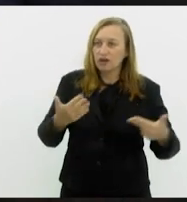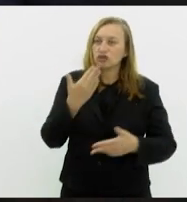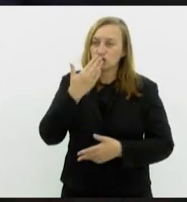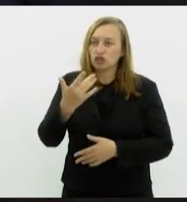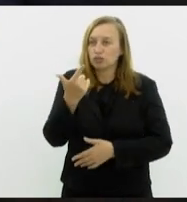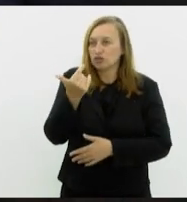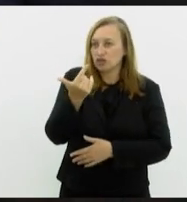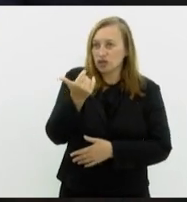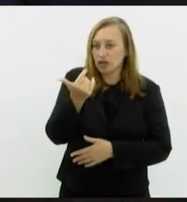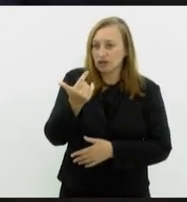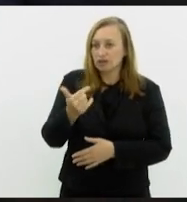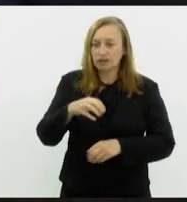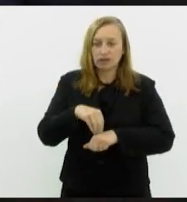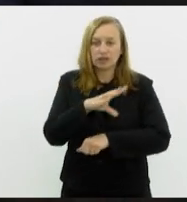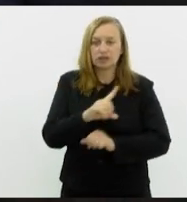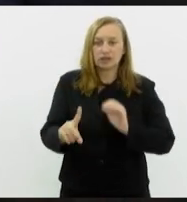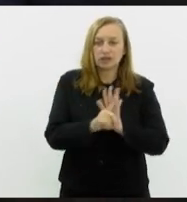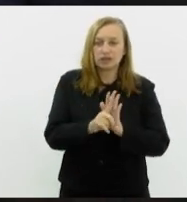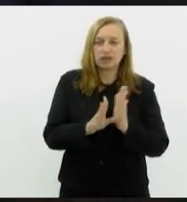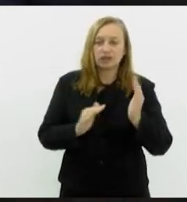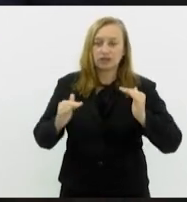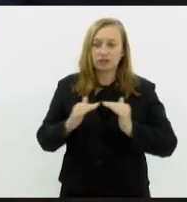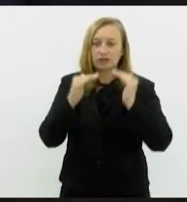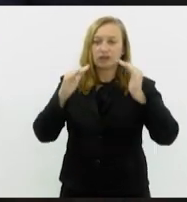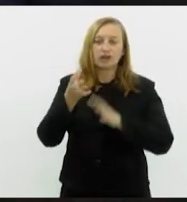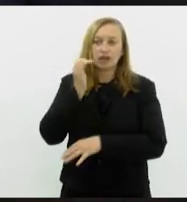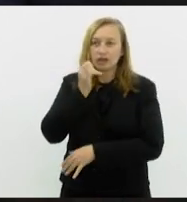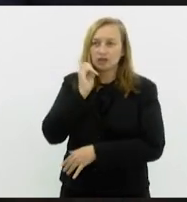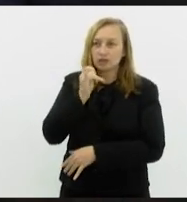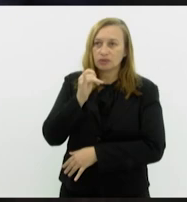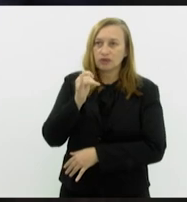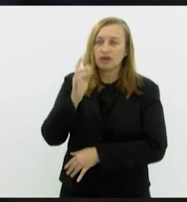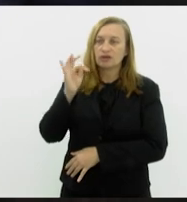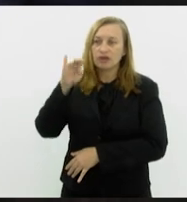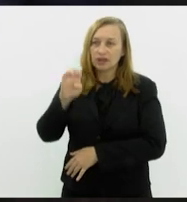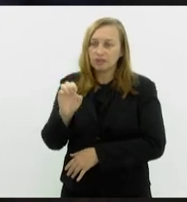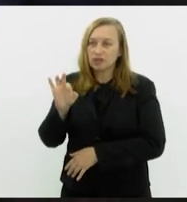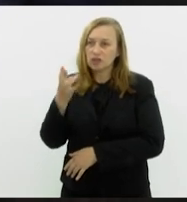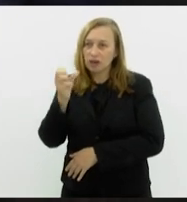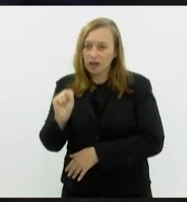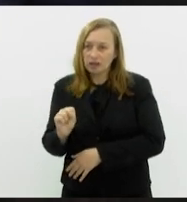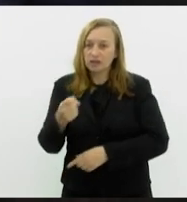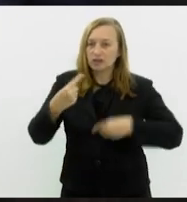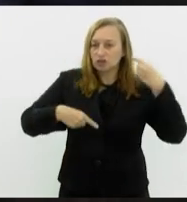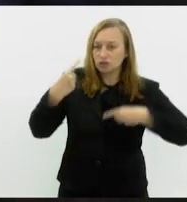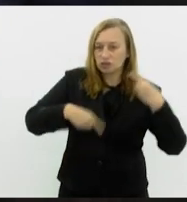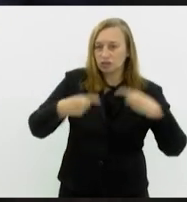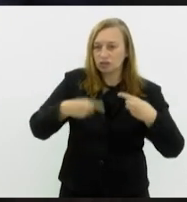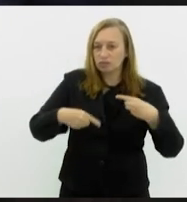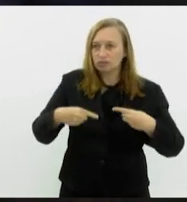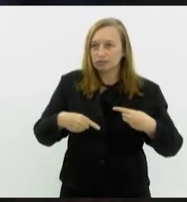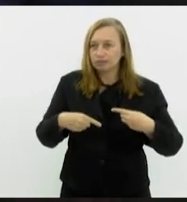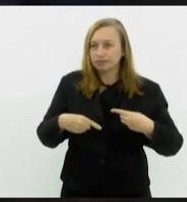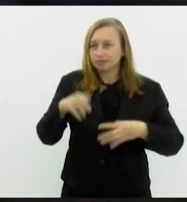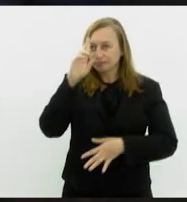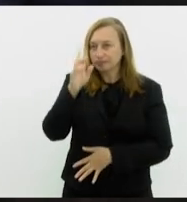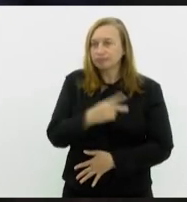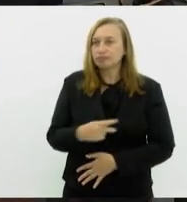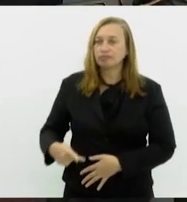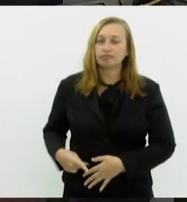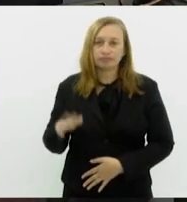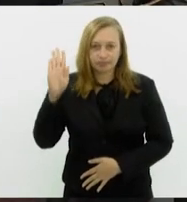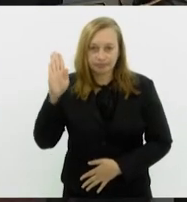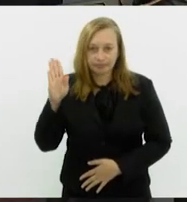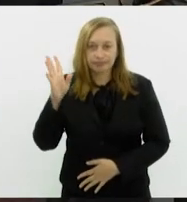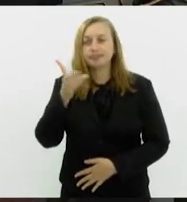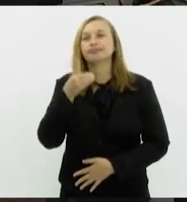Comissão de Indicações Legislativas favorável, relator, deputado Felipe Soares. Em discussão. Presente. Deputado